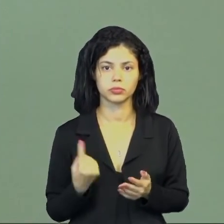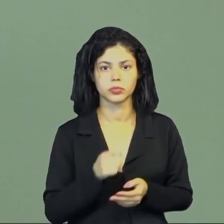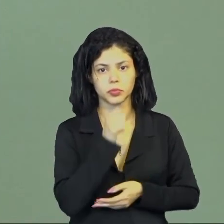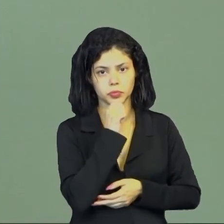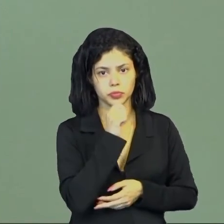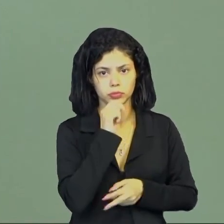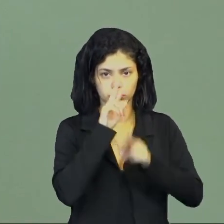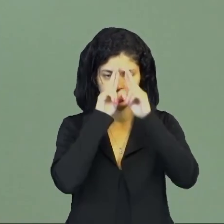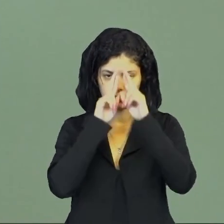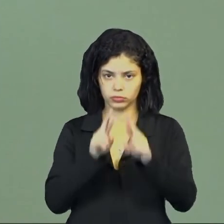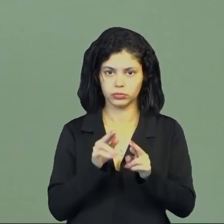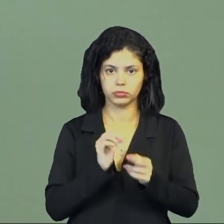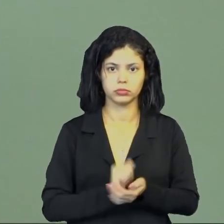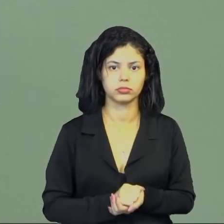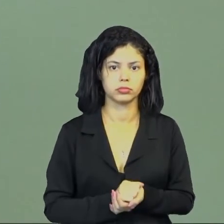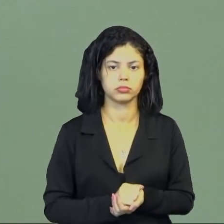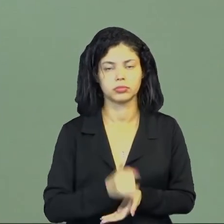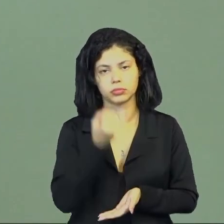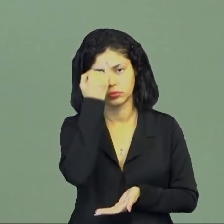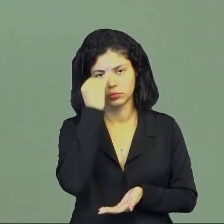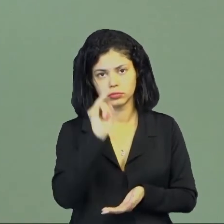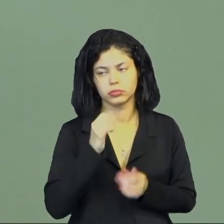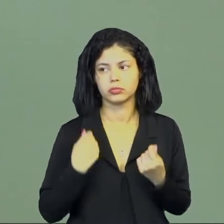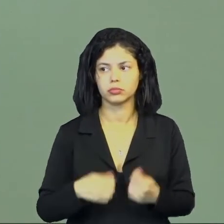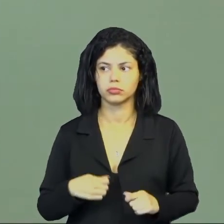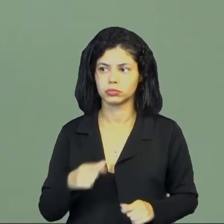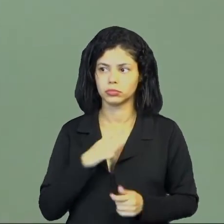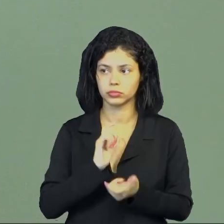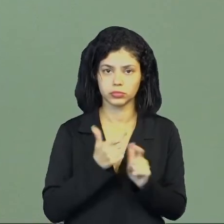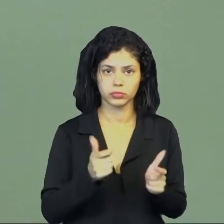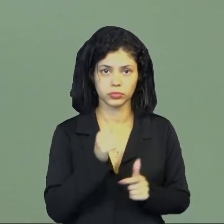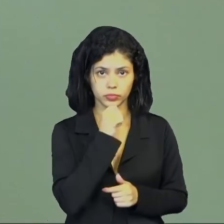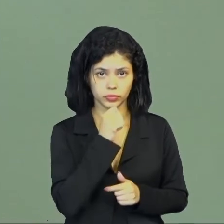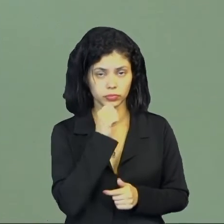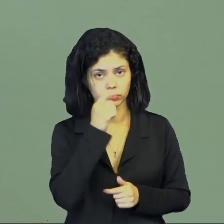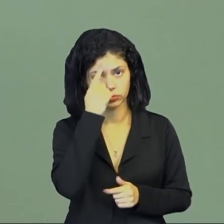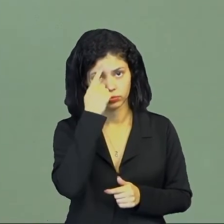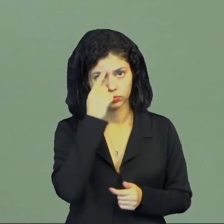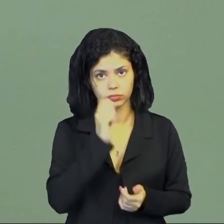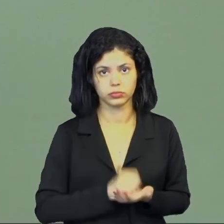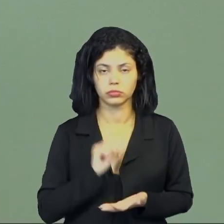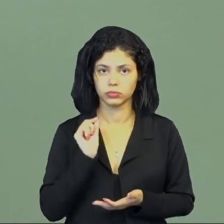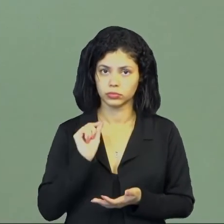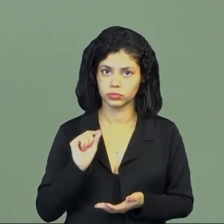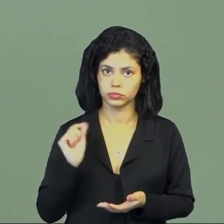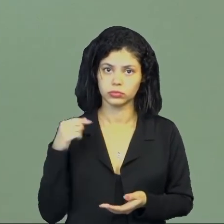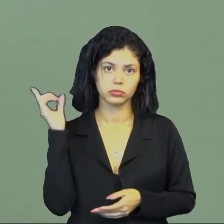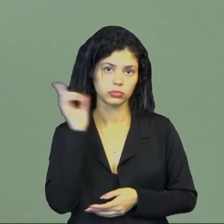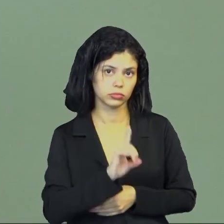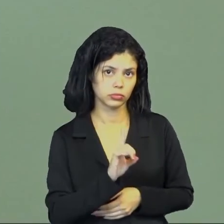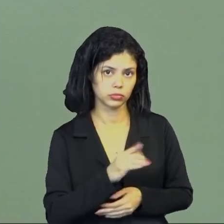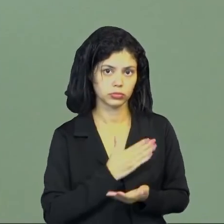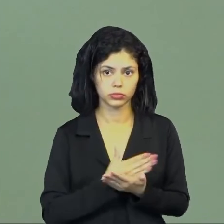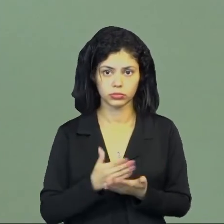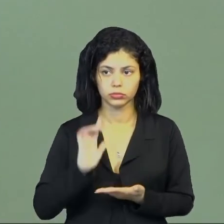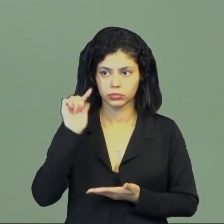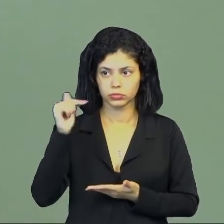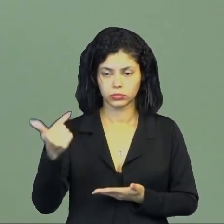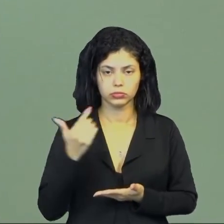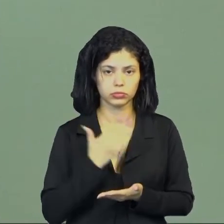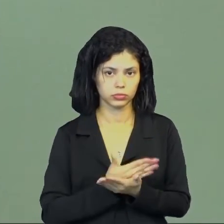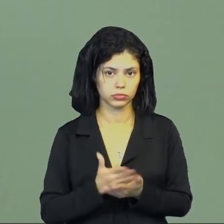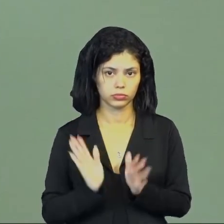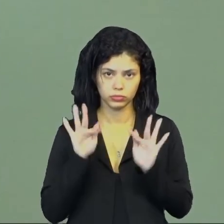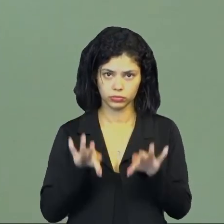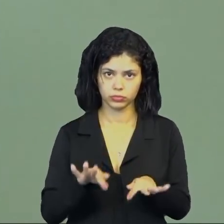seja respeitado, nessas ideias a gente tenha em mente de que o nosso direito começa onde o direito do